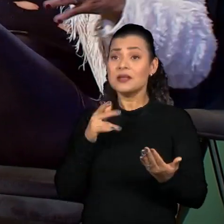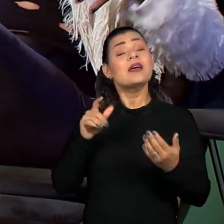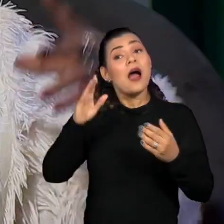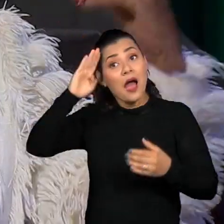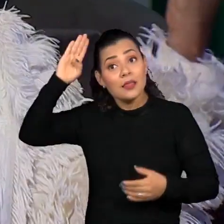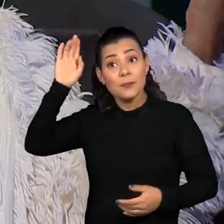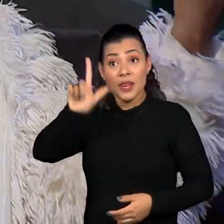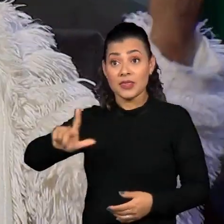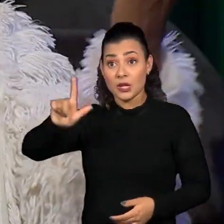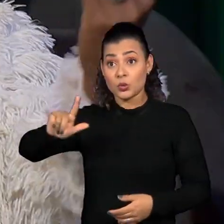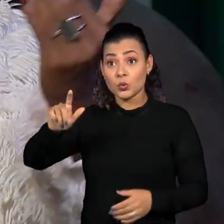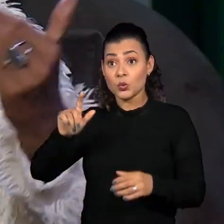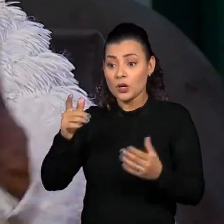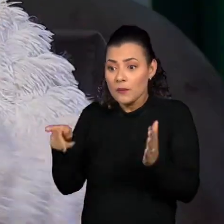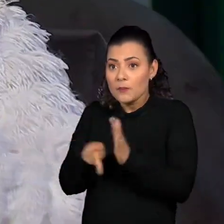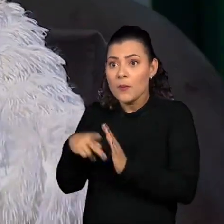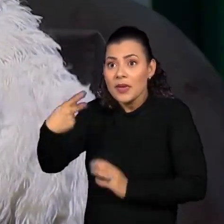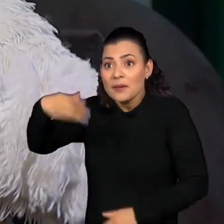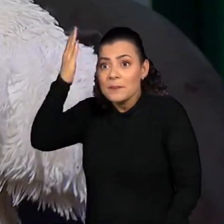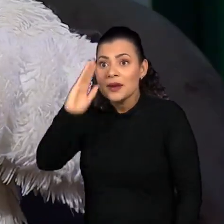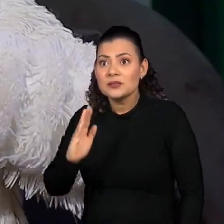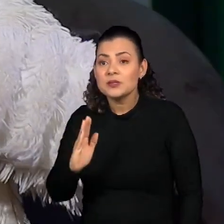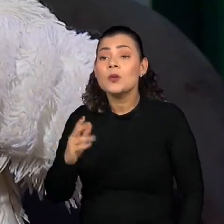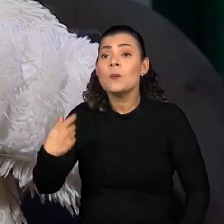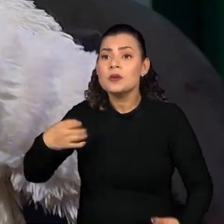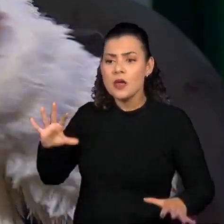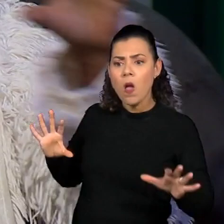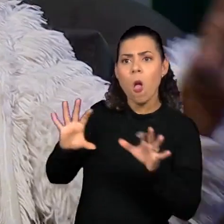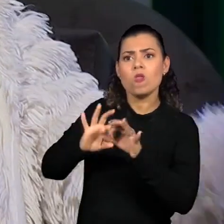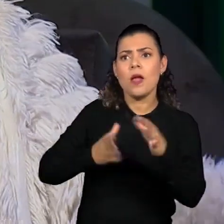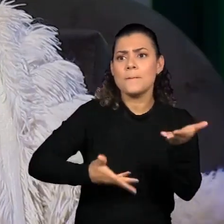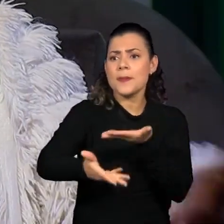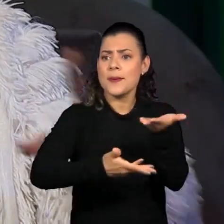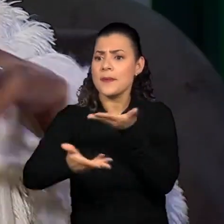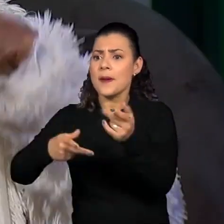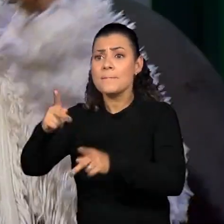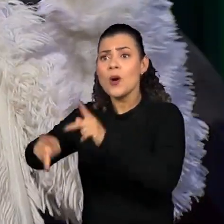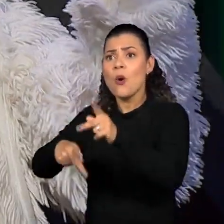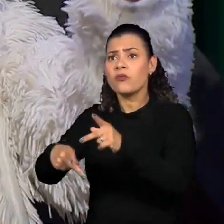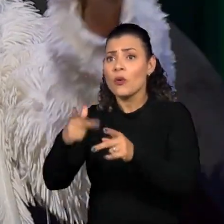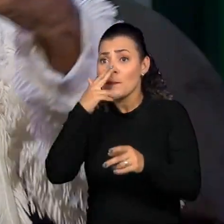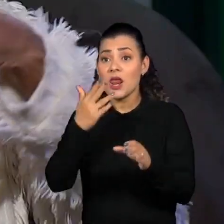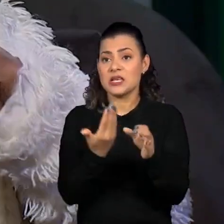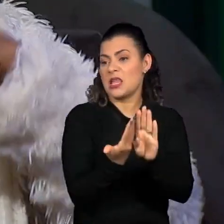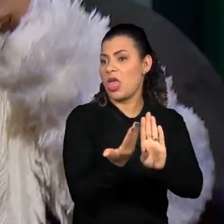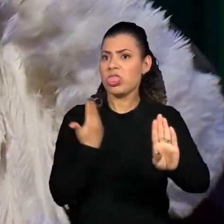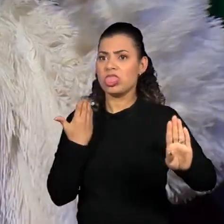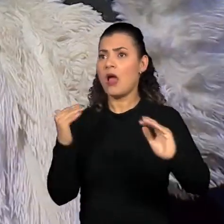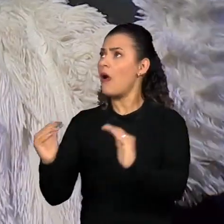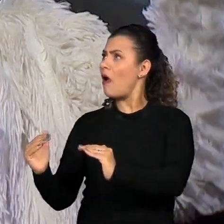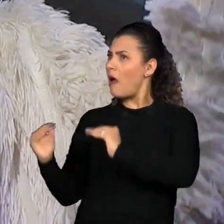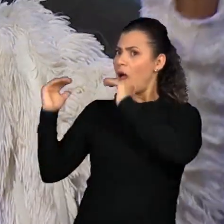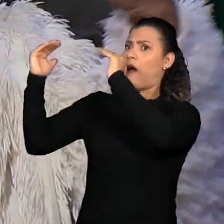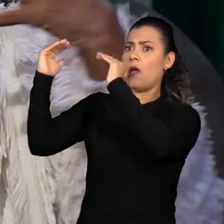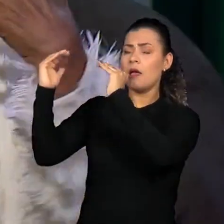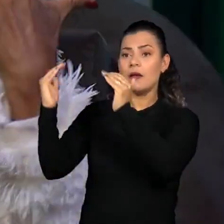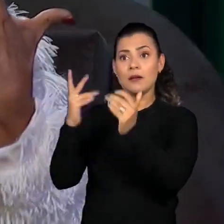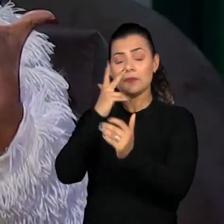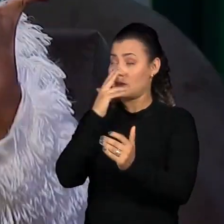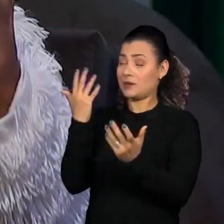Letras deveria ter uma interlocução com a população totalmente diferente, não aquele chás. Ela é muito associada a